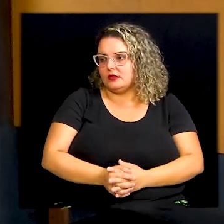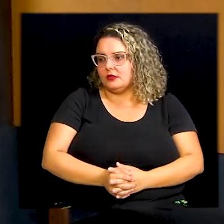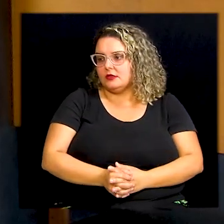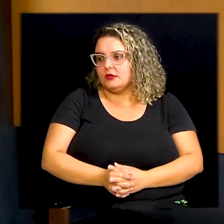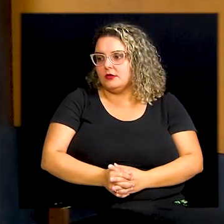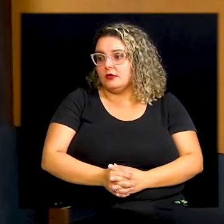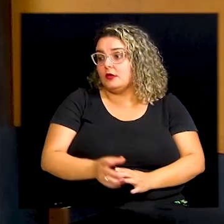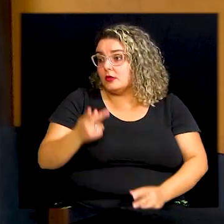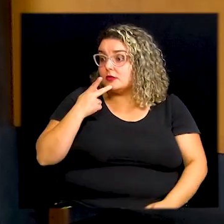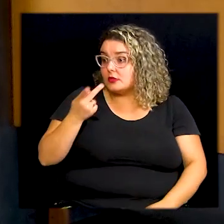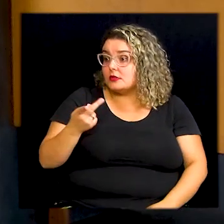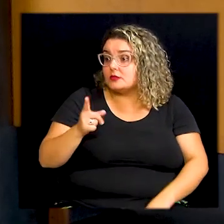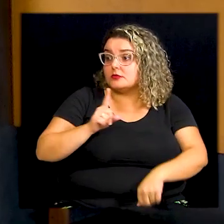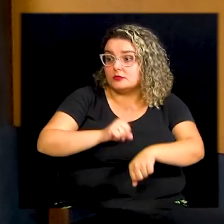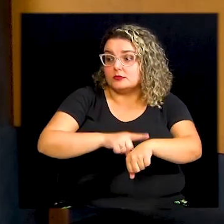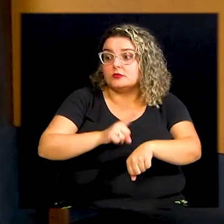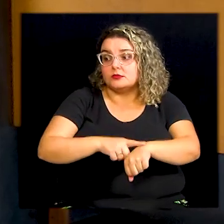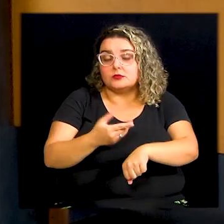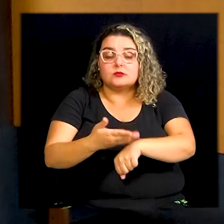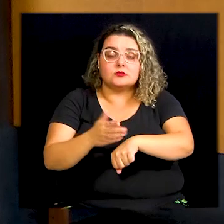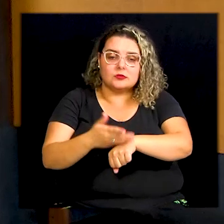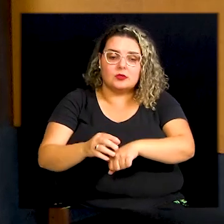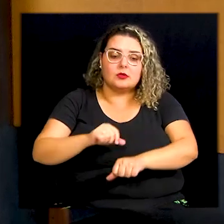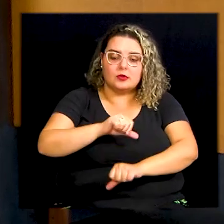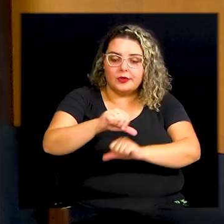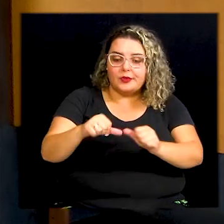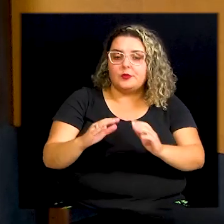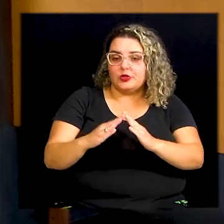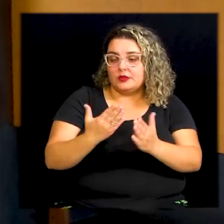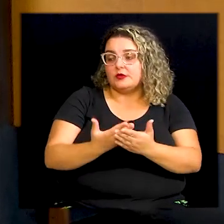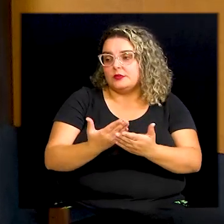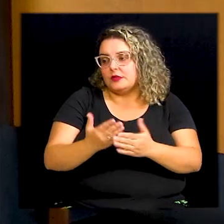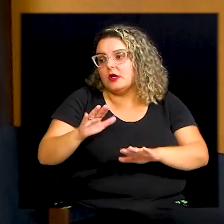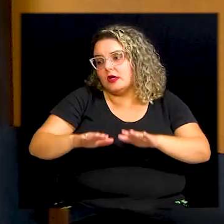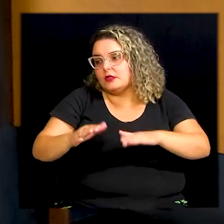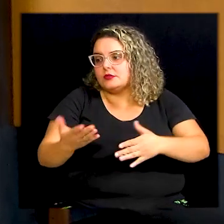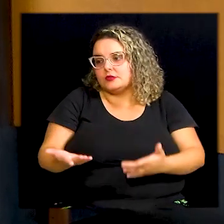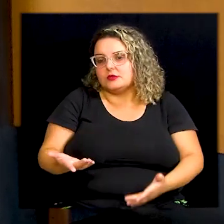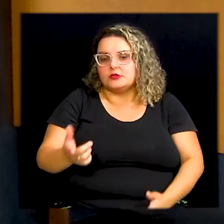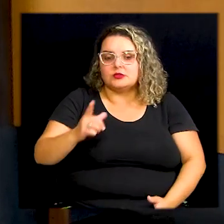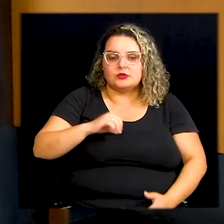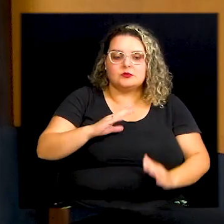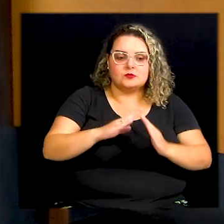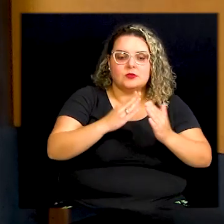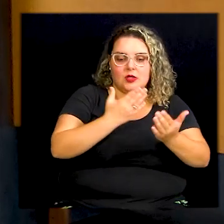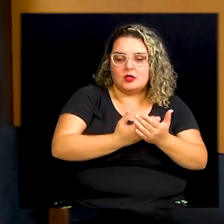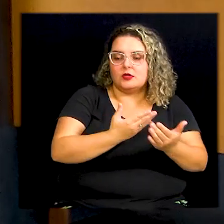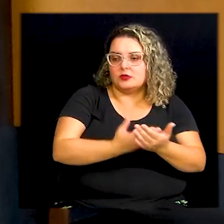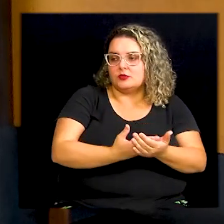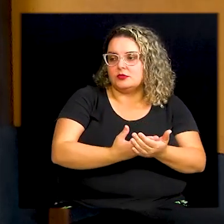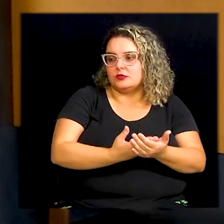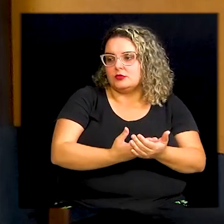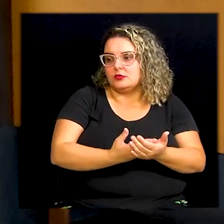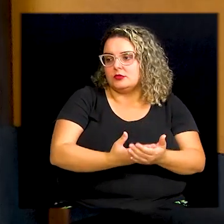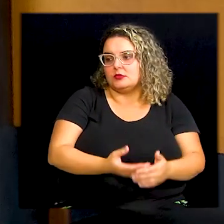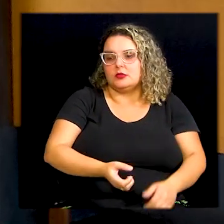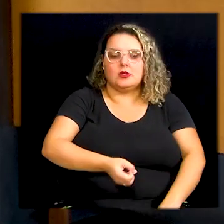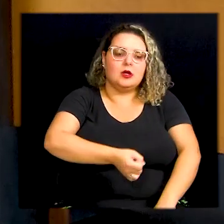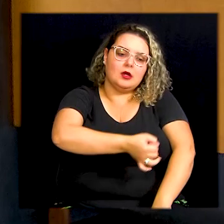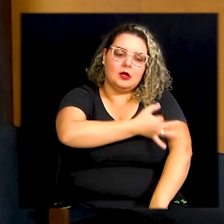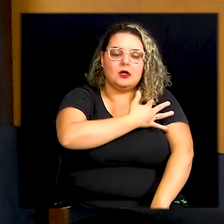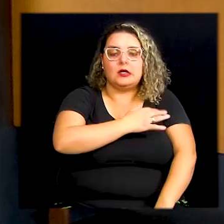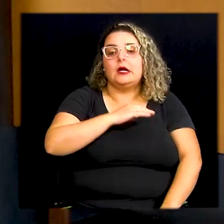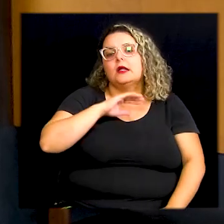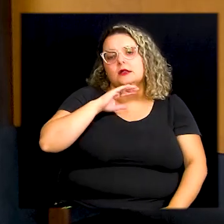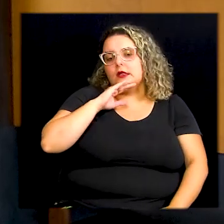igual você falou, por conta dos horários do treino, eu mudava a escola. Então, tipo, às vezes tinha uma escola que tinha a série à tarde,